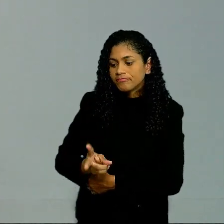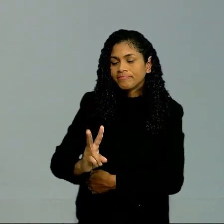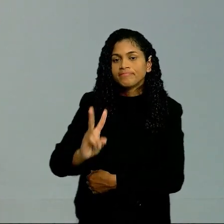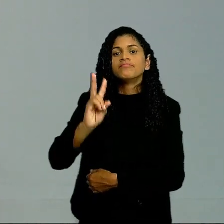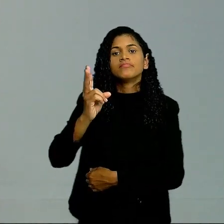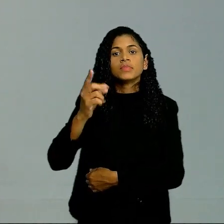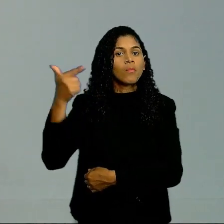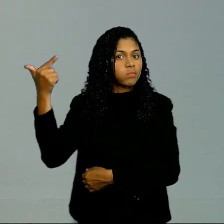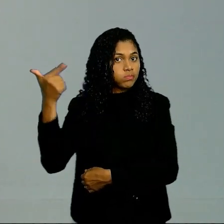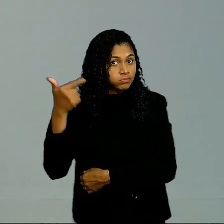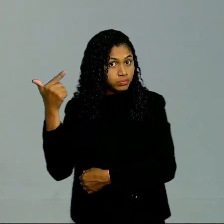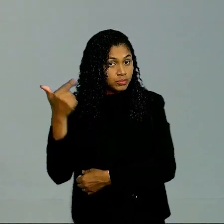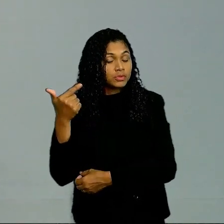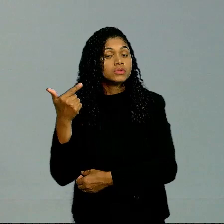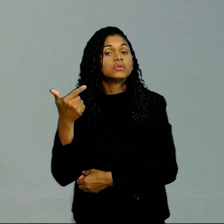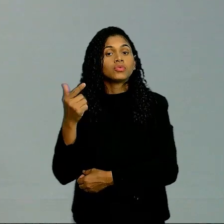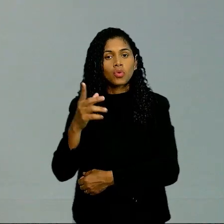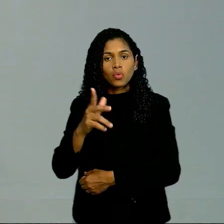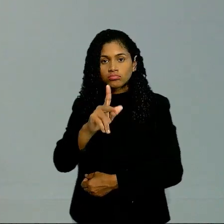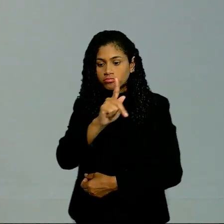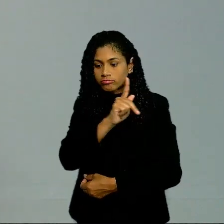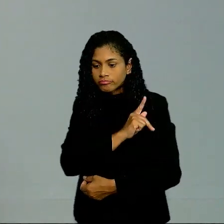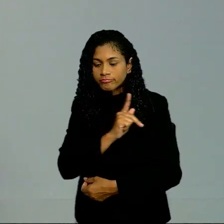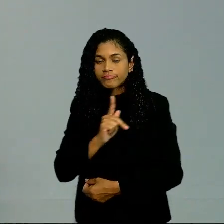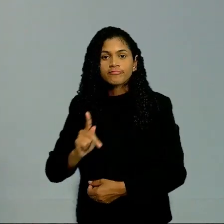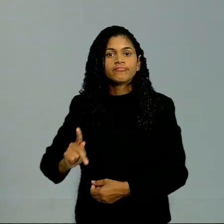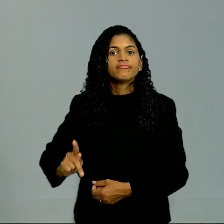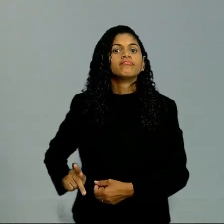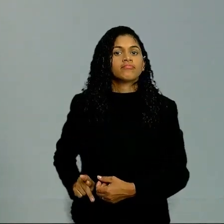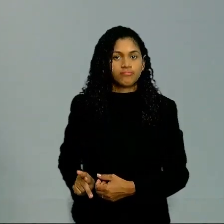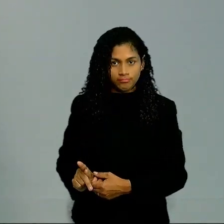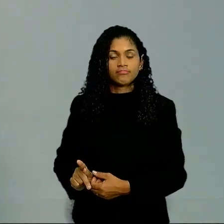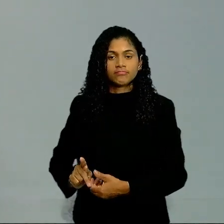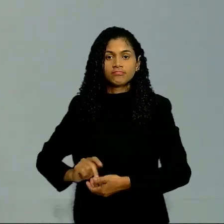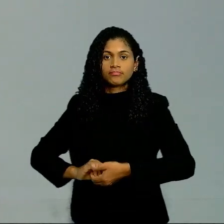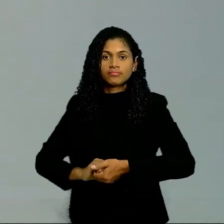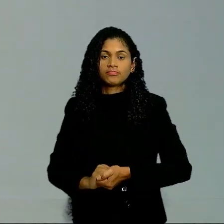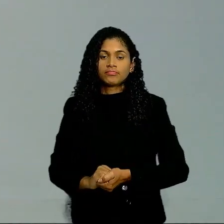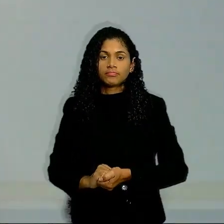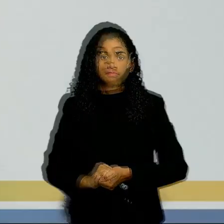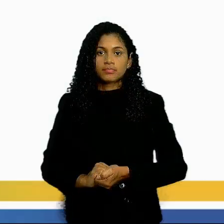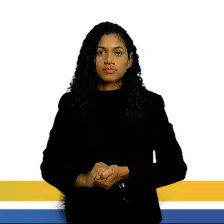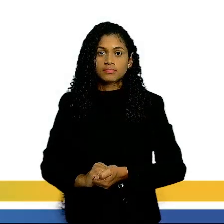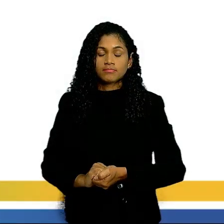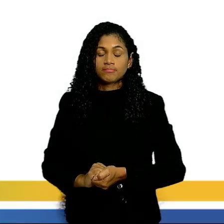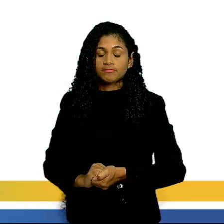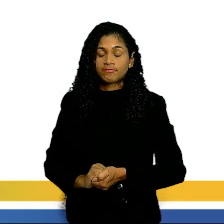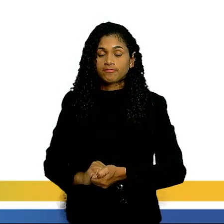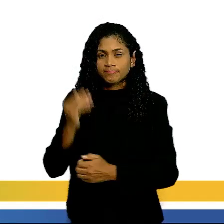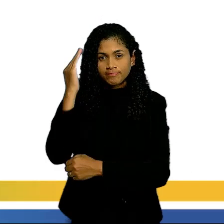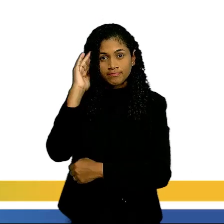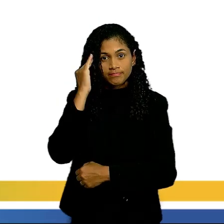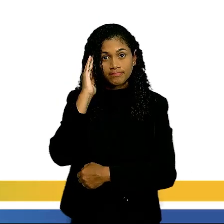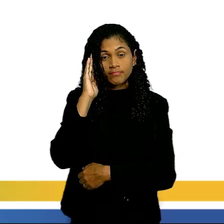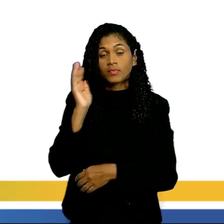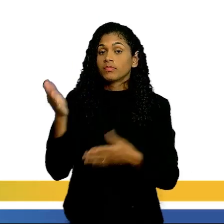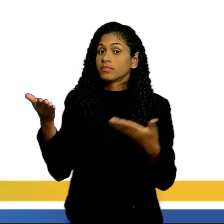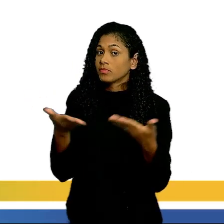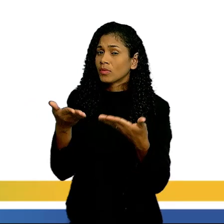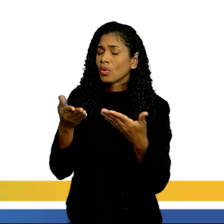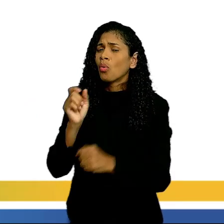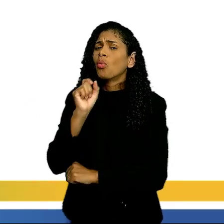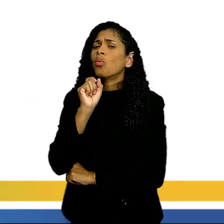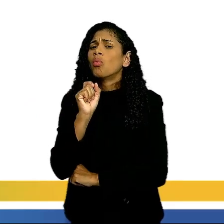segundo mandato, quando ele voltar, né, nos braços do povo depois de tudo isso. Bom, vamos entender agora o que